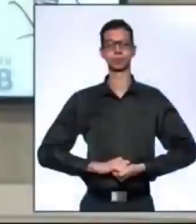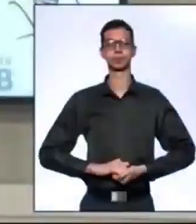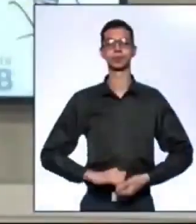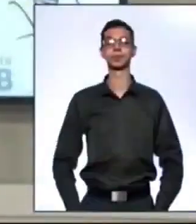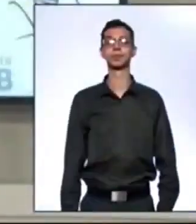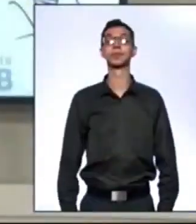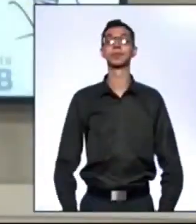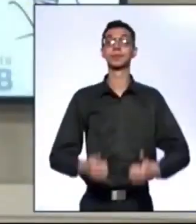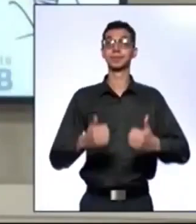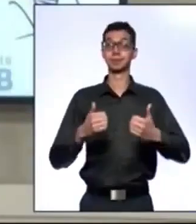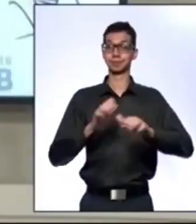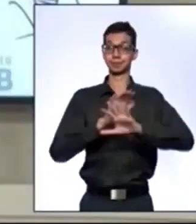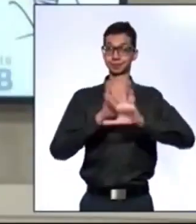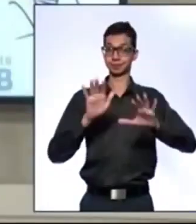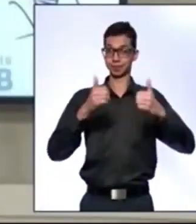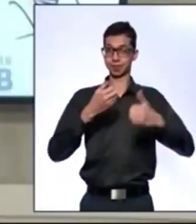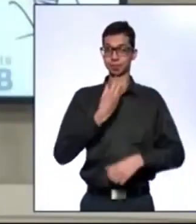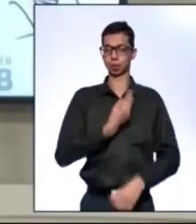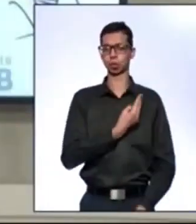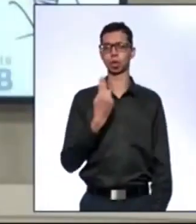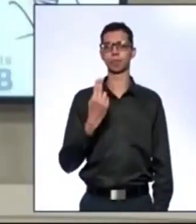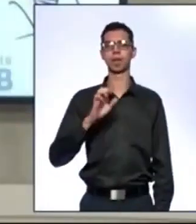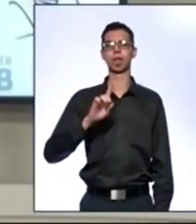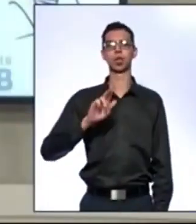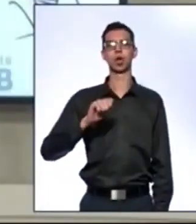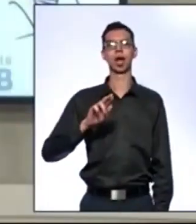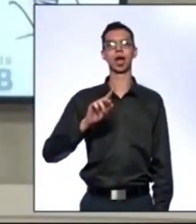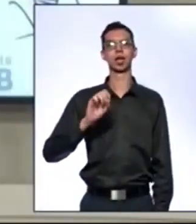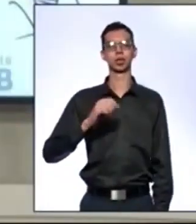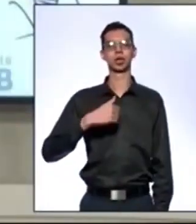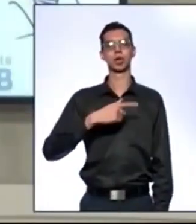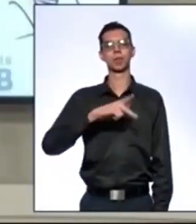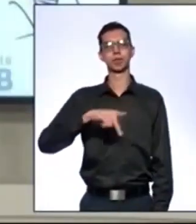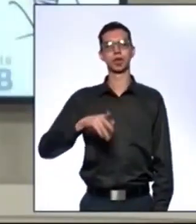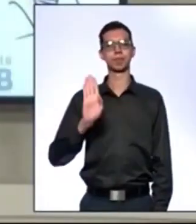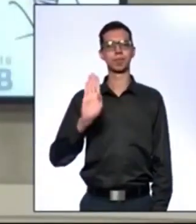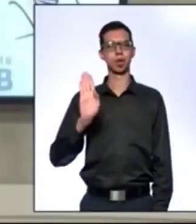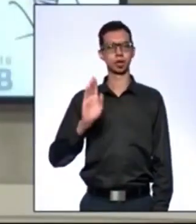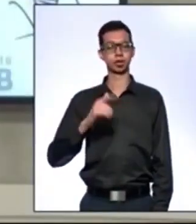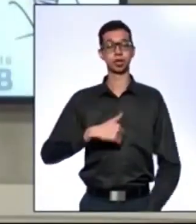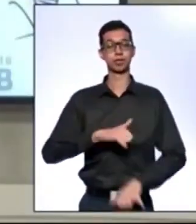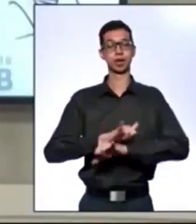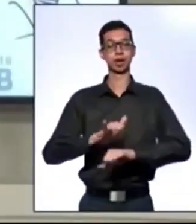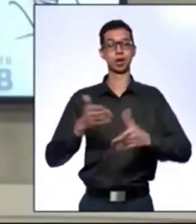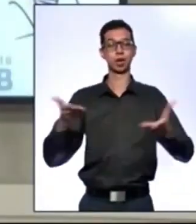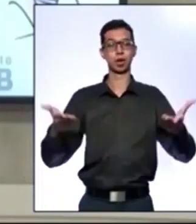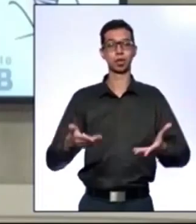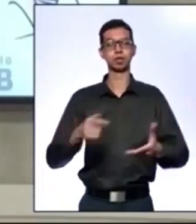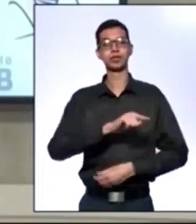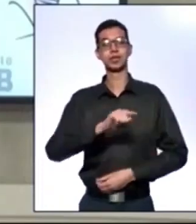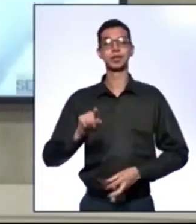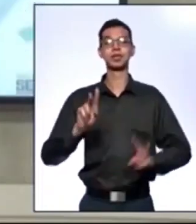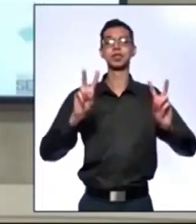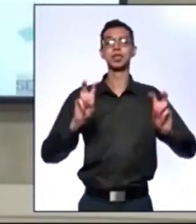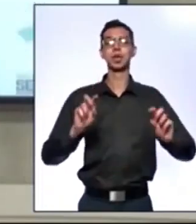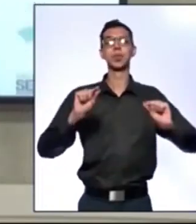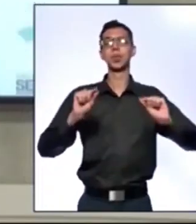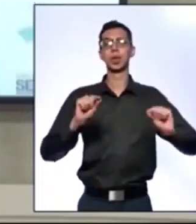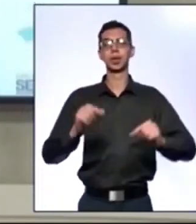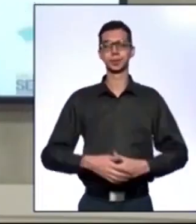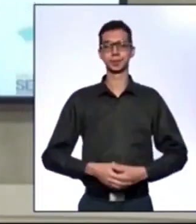E aí, pessoal, tudo bem? Meu nome é Eduardo de Tomaso, eu sou professor de Biologia e vou falar hoje com vocês da